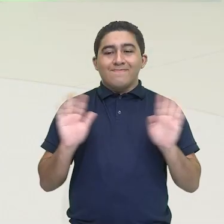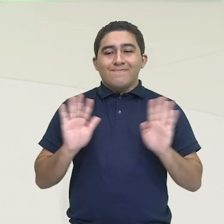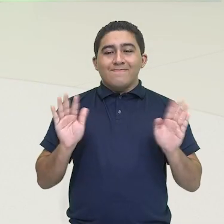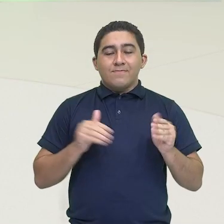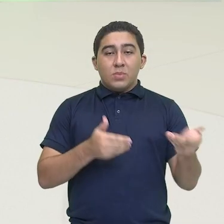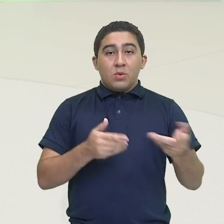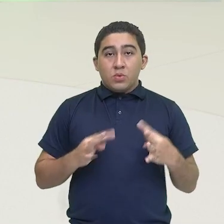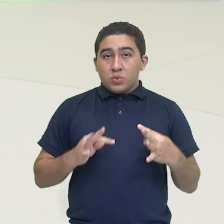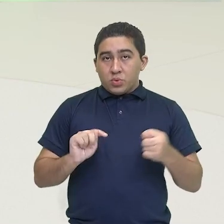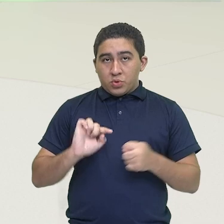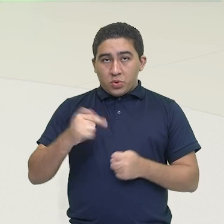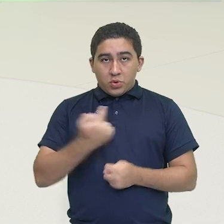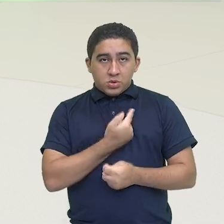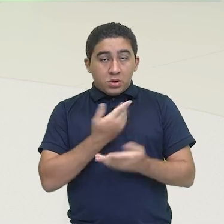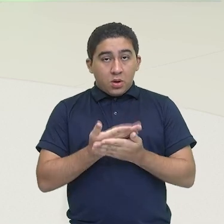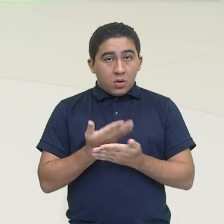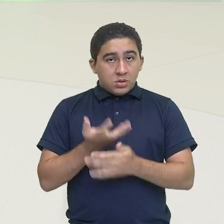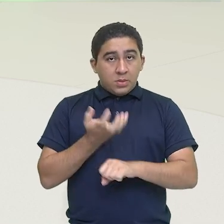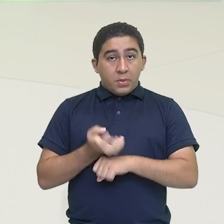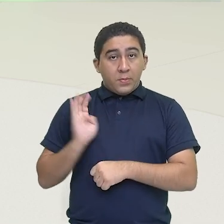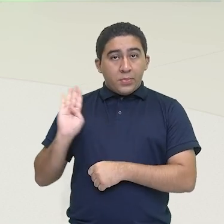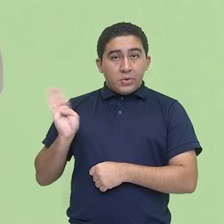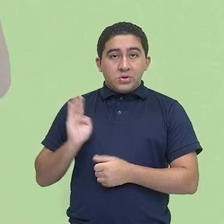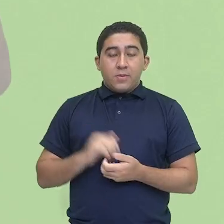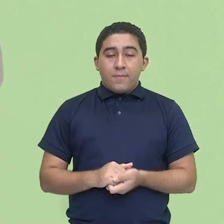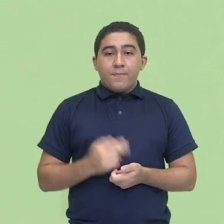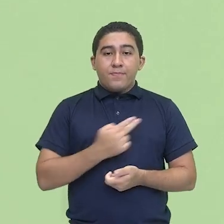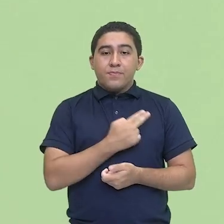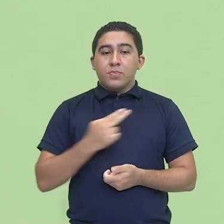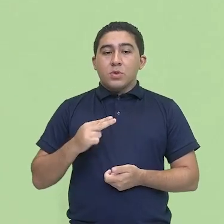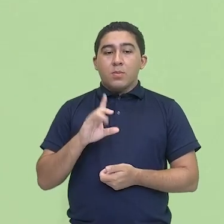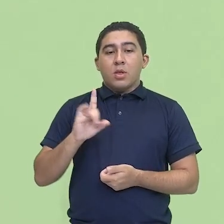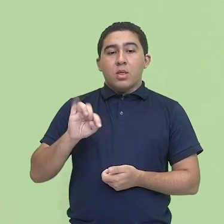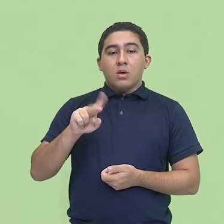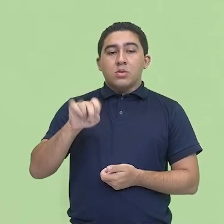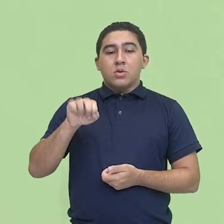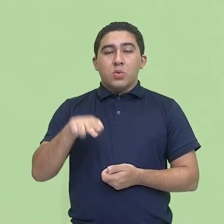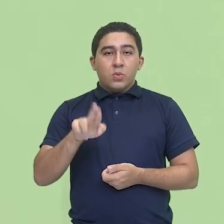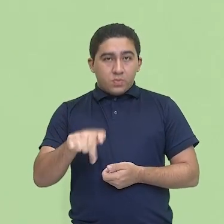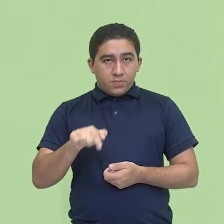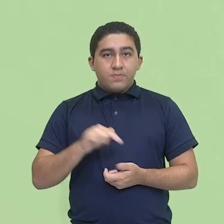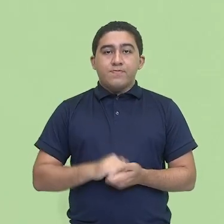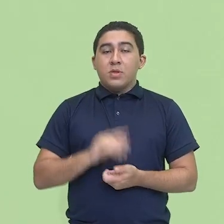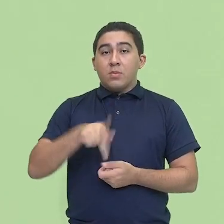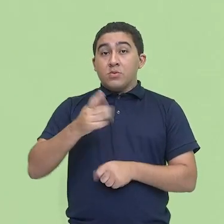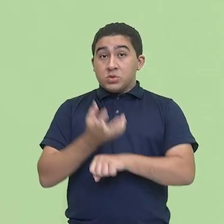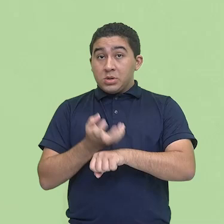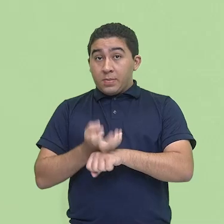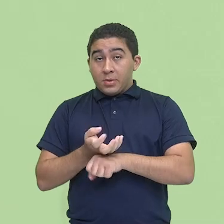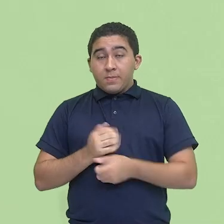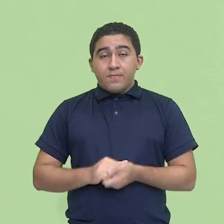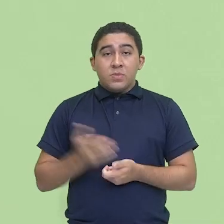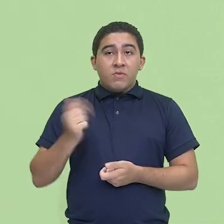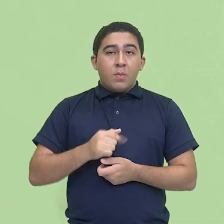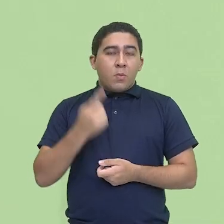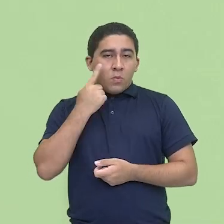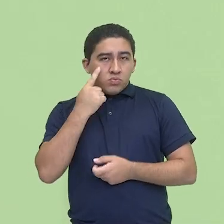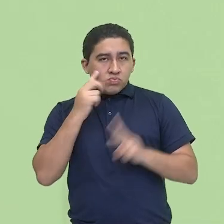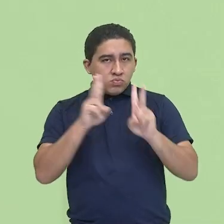Olá, sejam bem-vindos para a nossa aula de Biologia. Eu sou o professor Daison Jardim e vamos ver aí o que temos na nossa